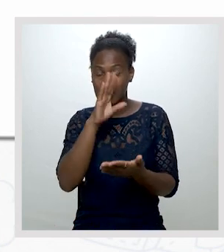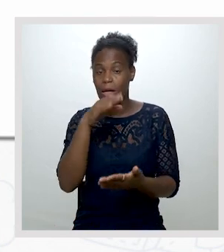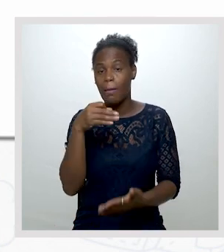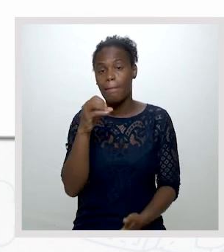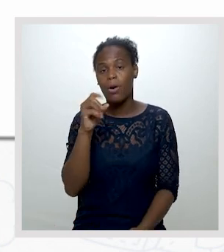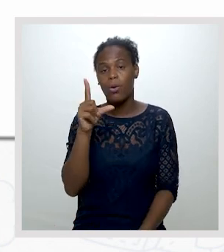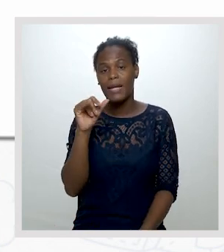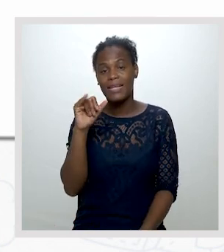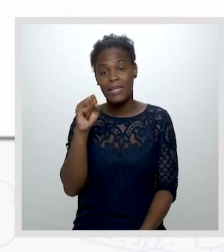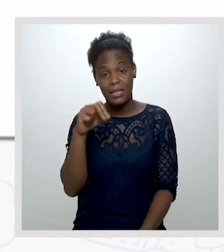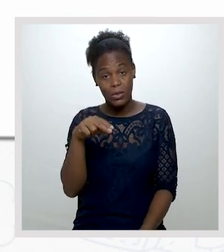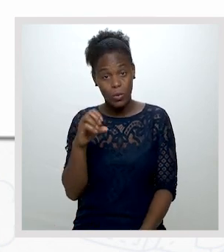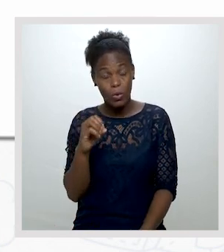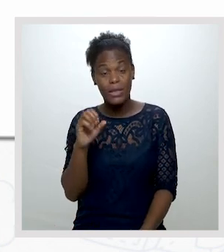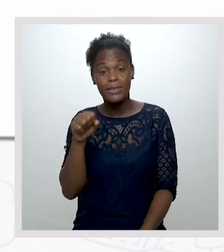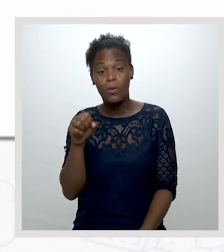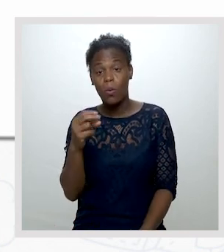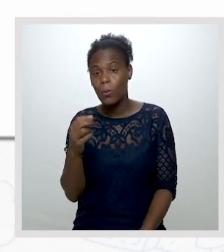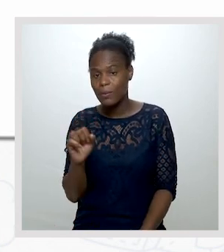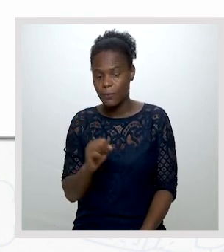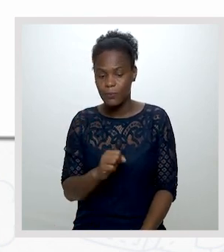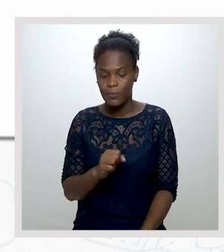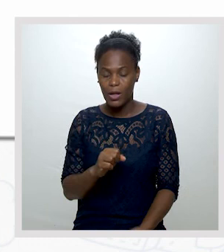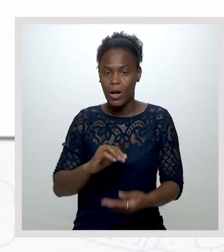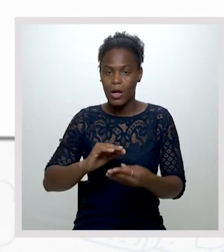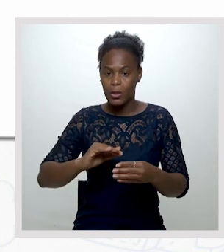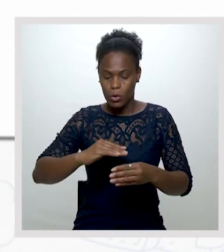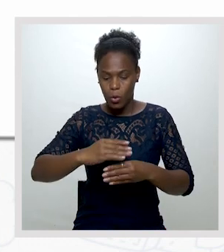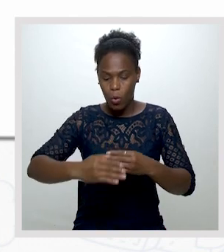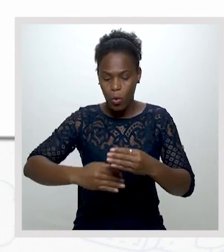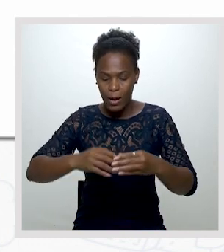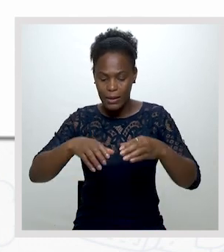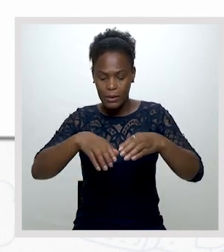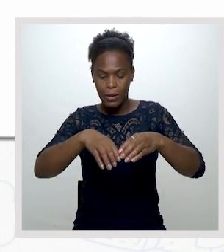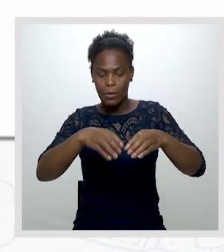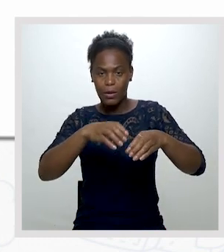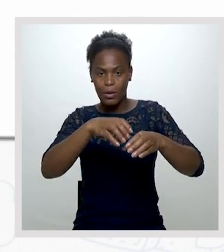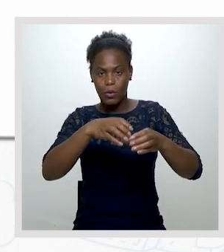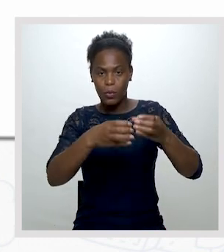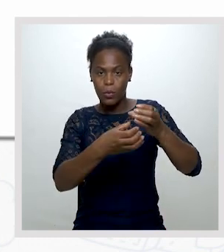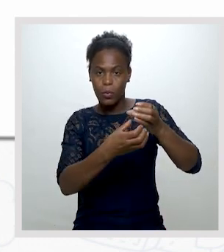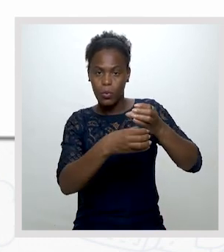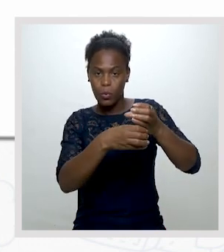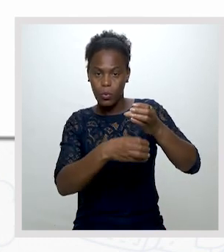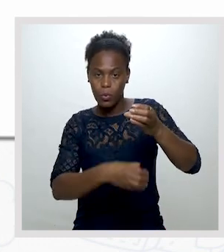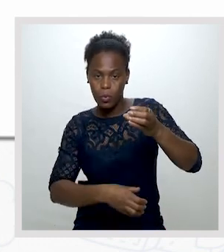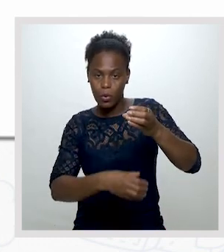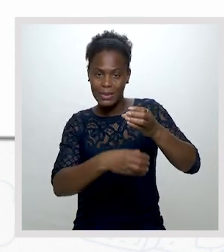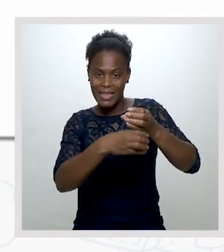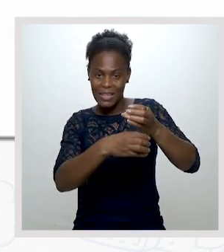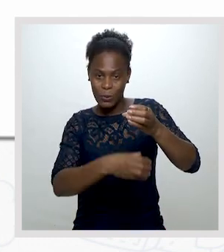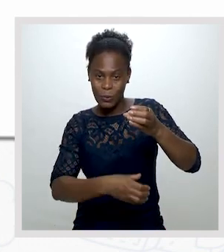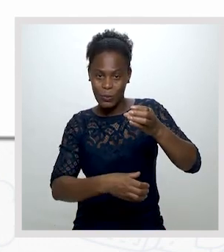não. O cilindro é um não-poliedro. Não se